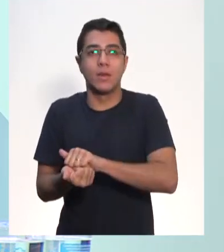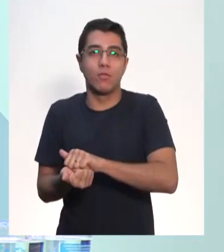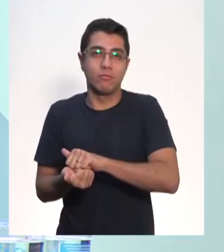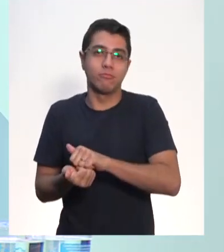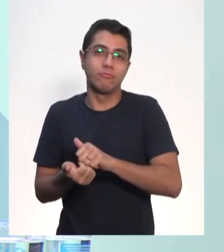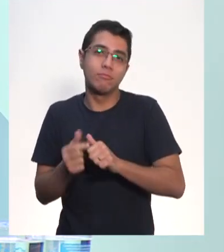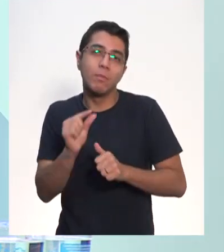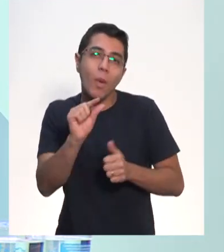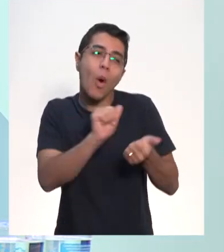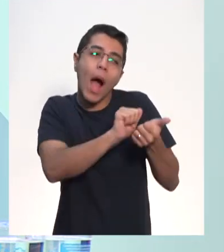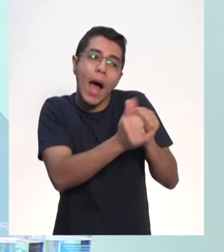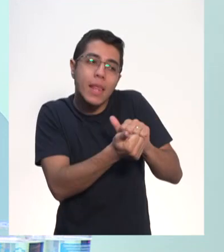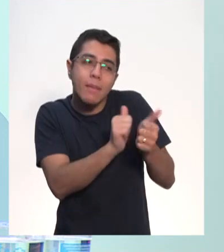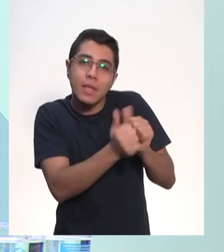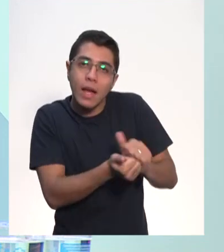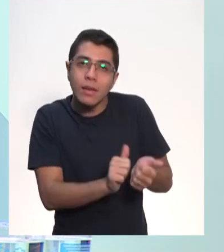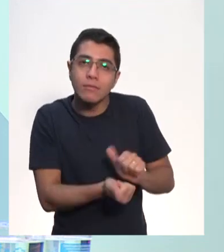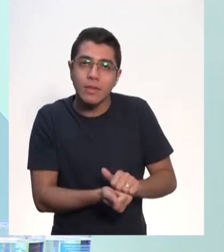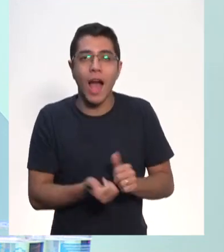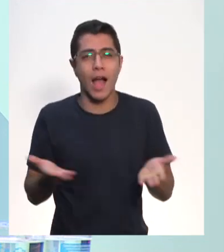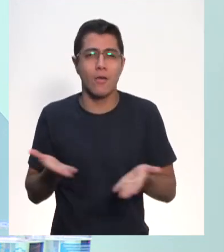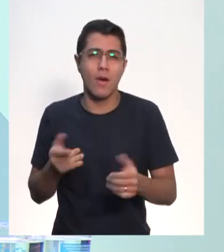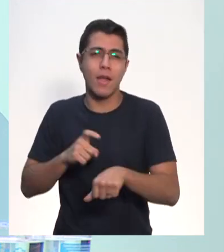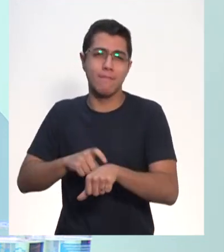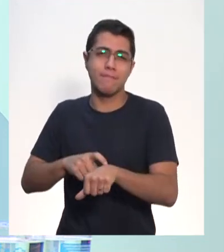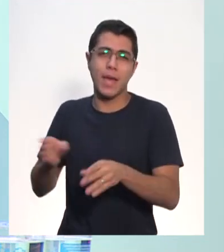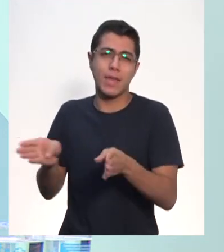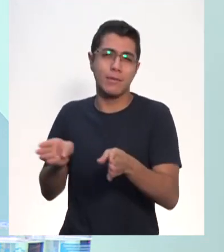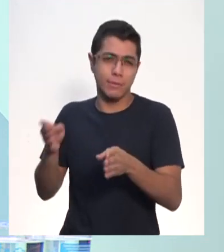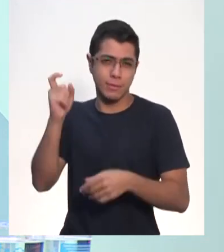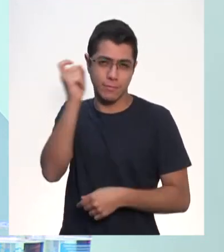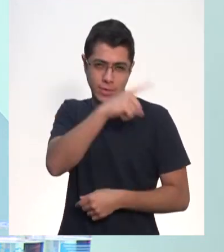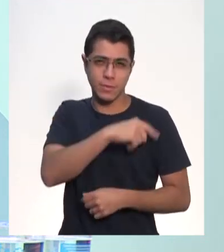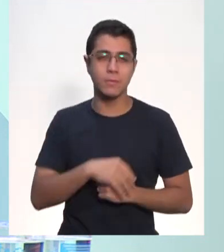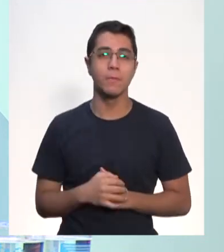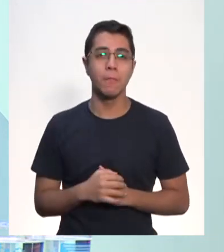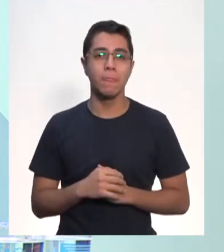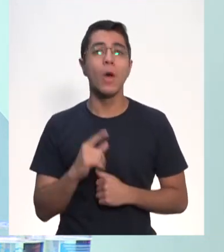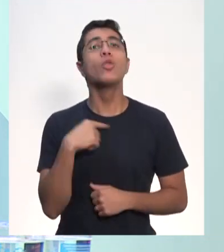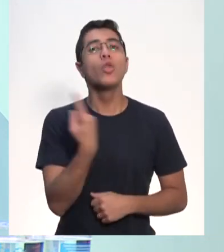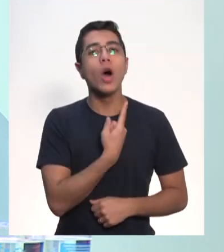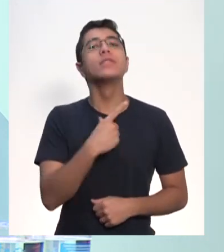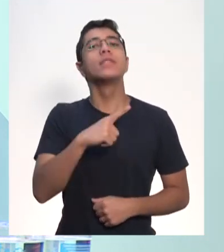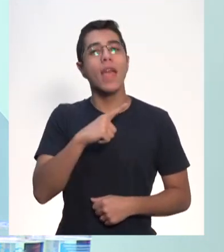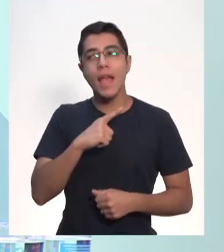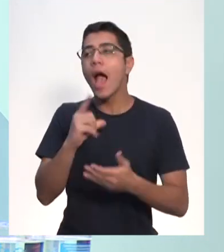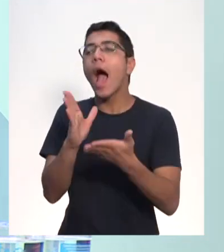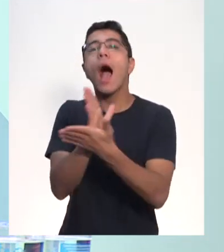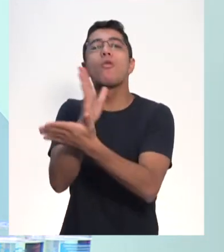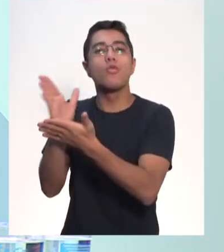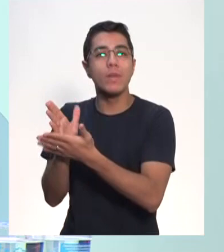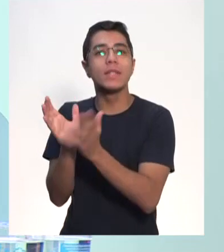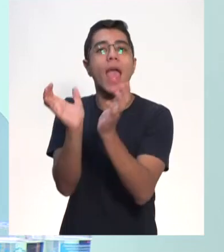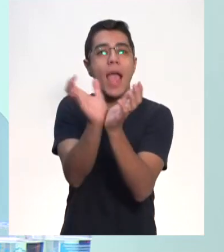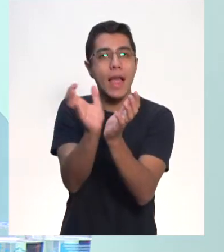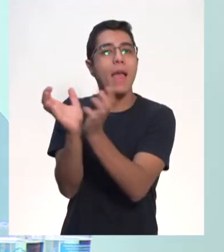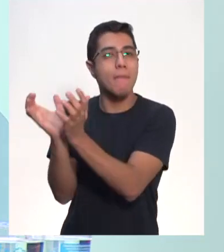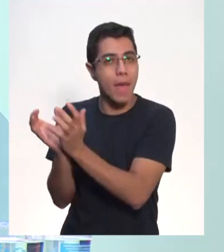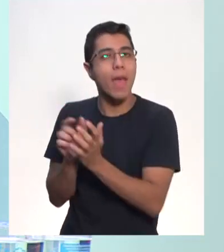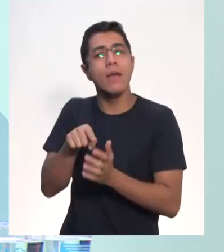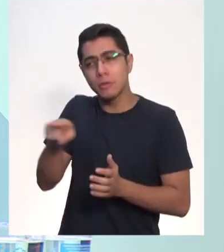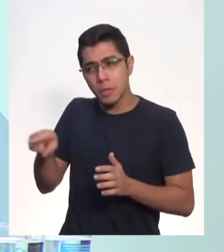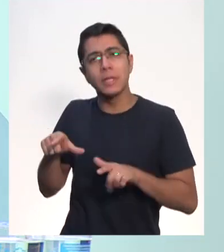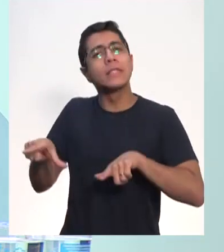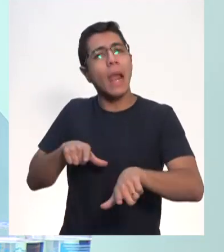com algumas equipes trabalhando intensamente, justamente para a gente adaptar,